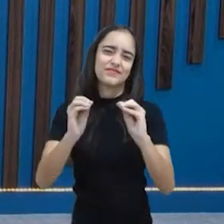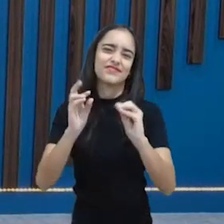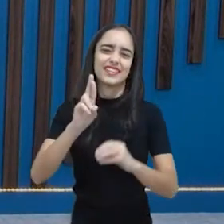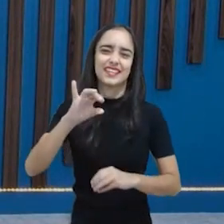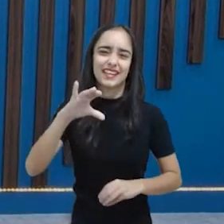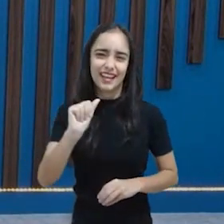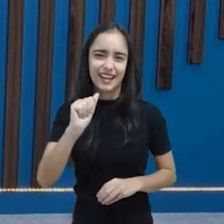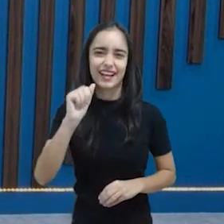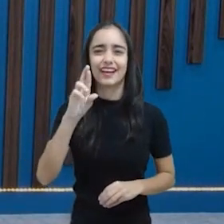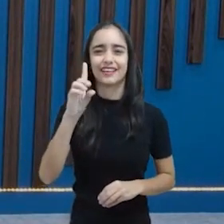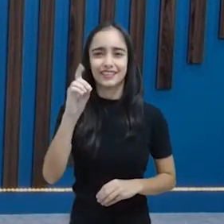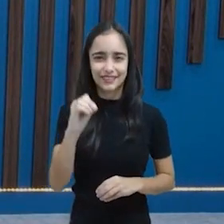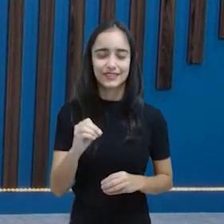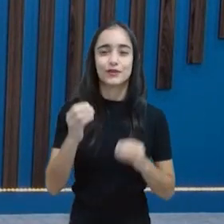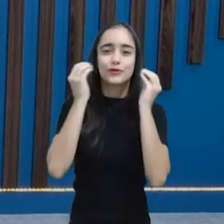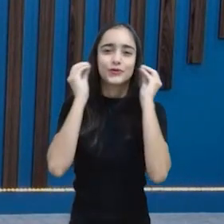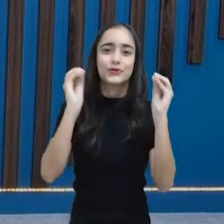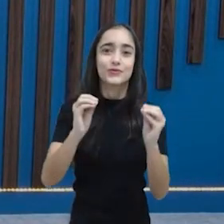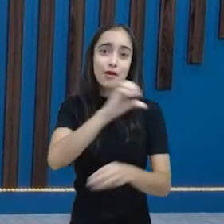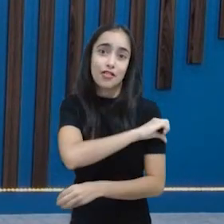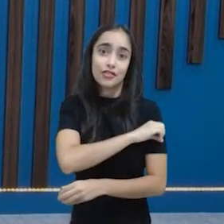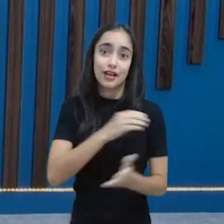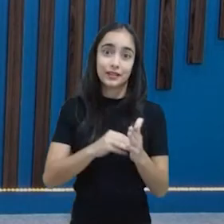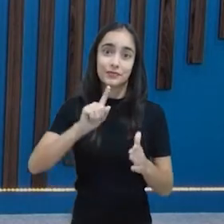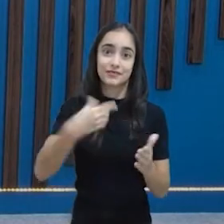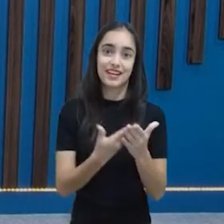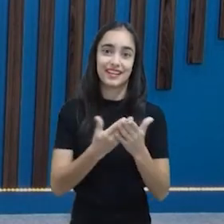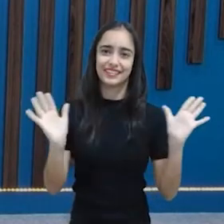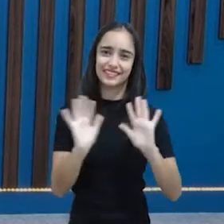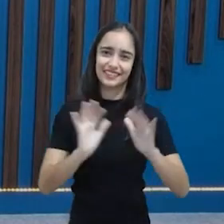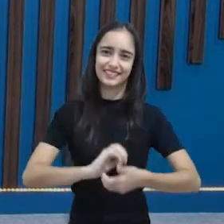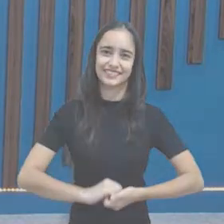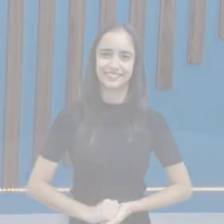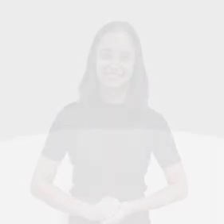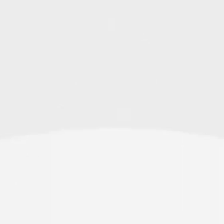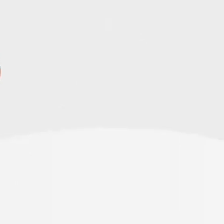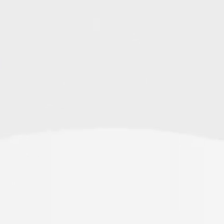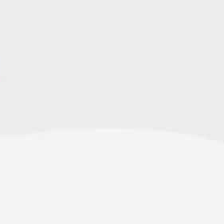para você. Beijo, meu povo do nono ano. Até a próxima aula. Tchau, tchau.